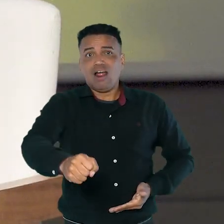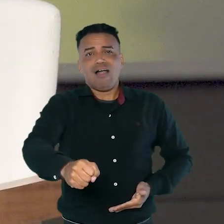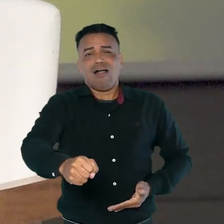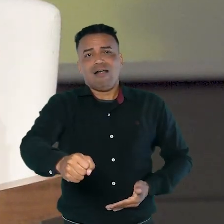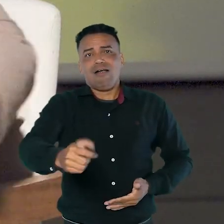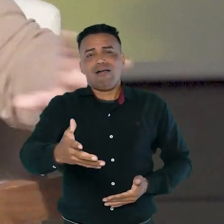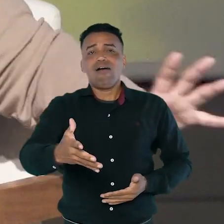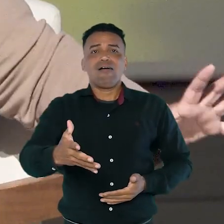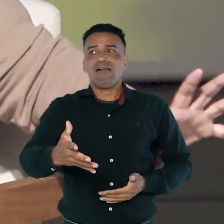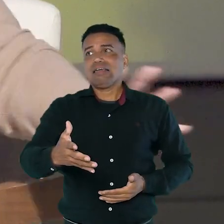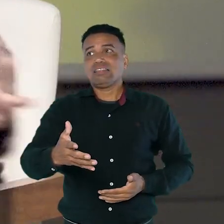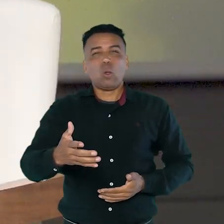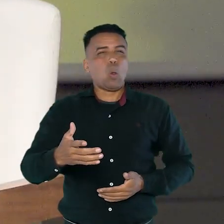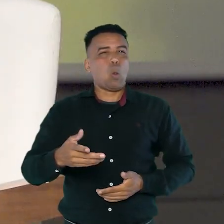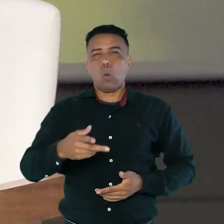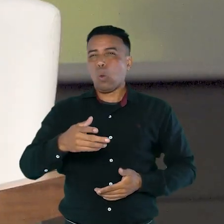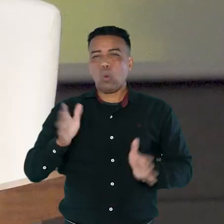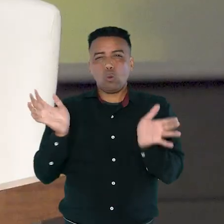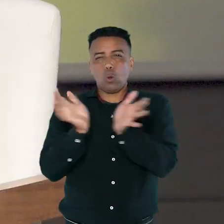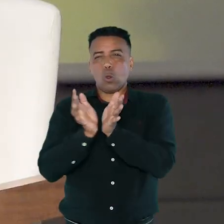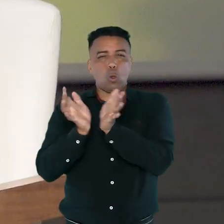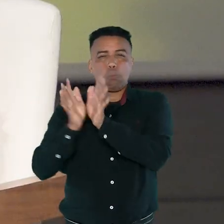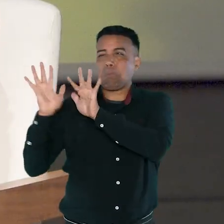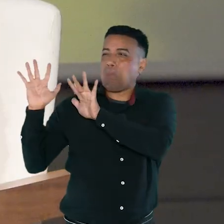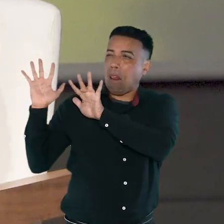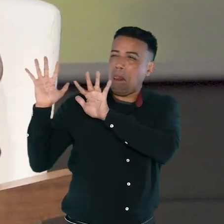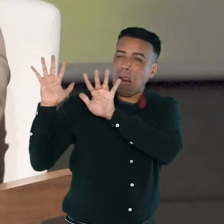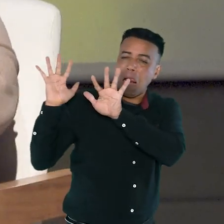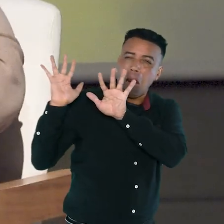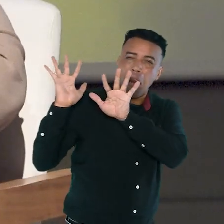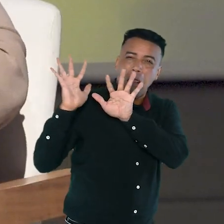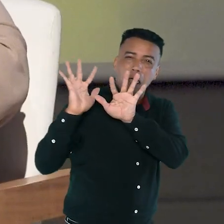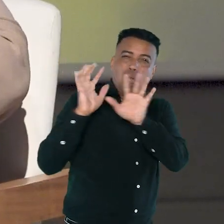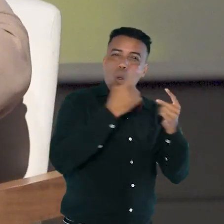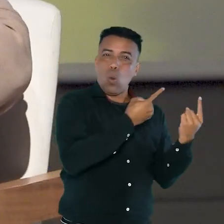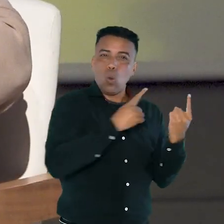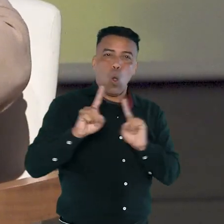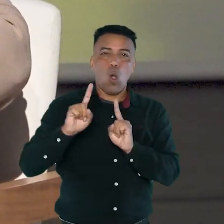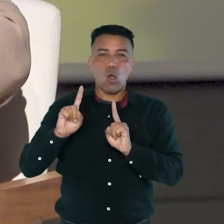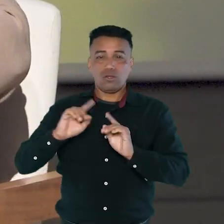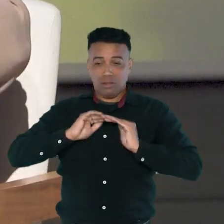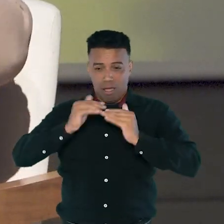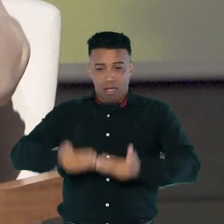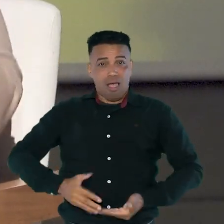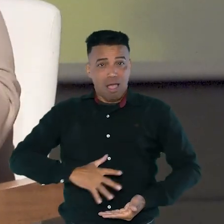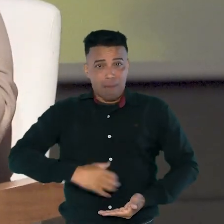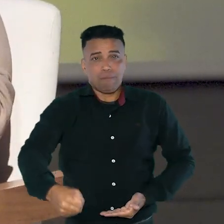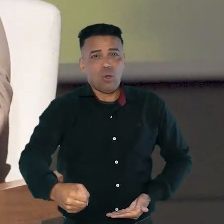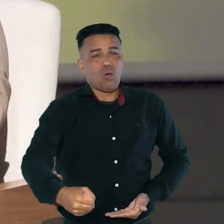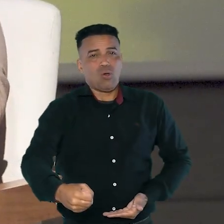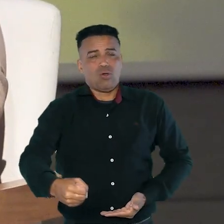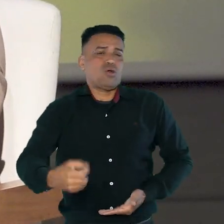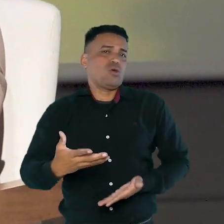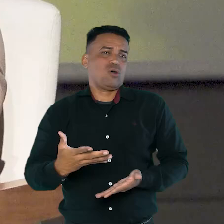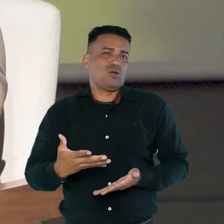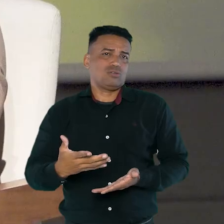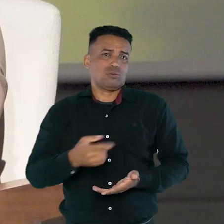massa em uníssono contra o aborto. Mas a